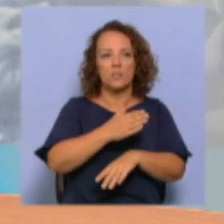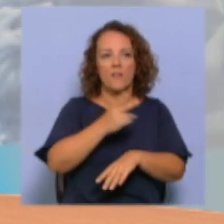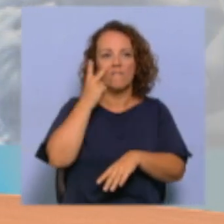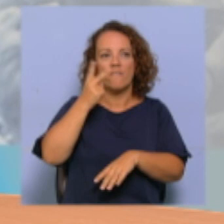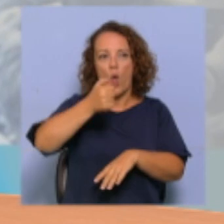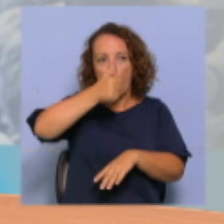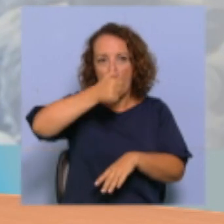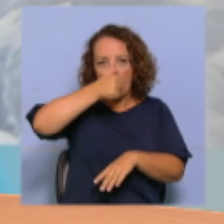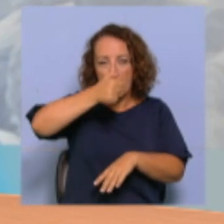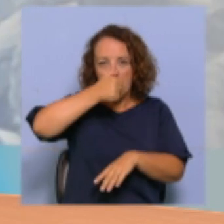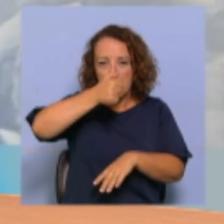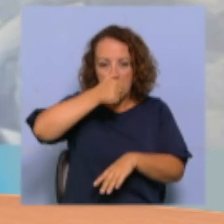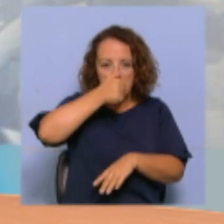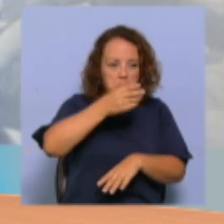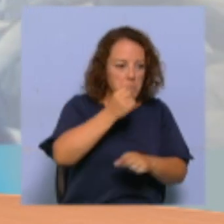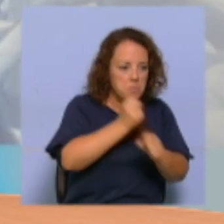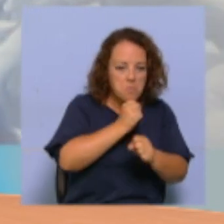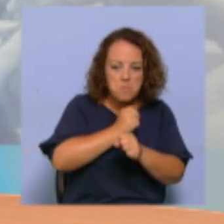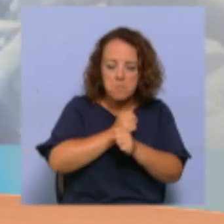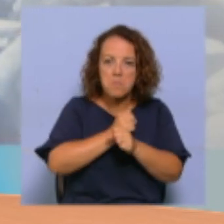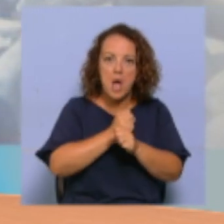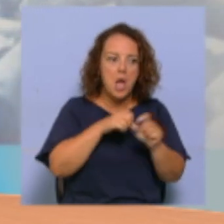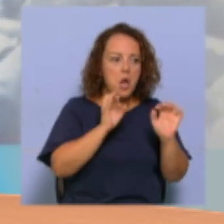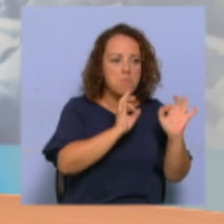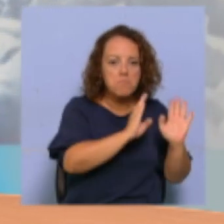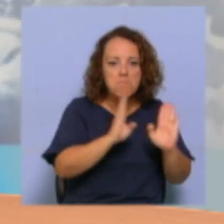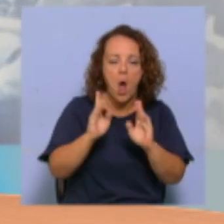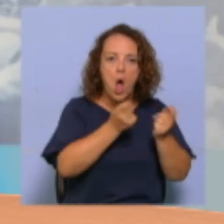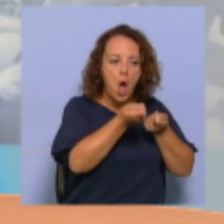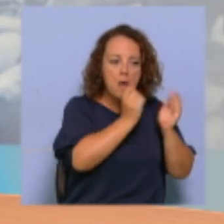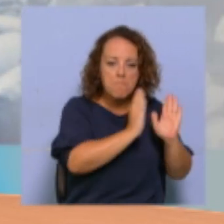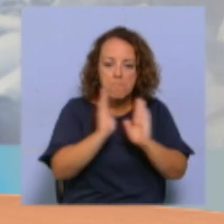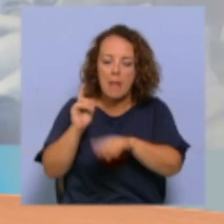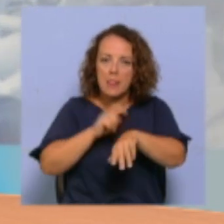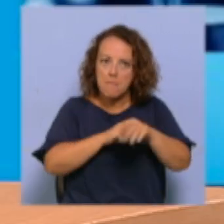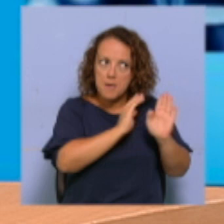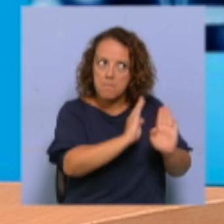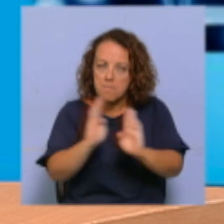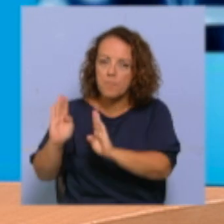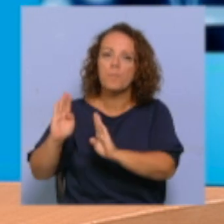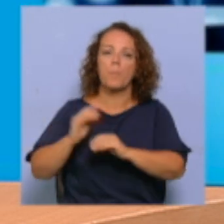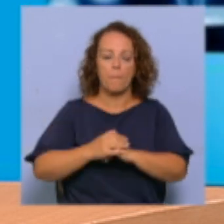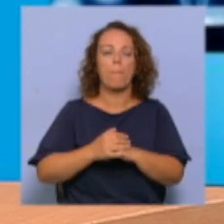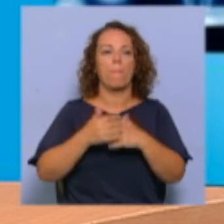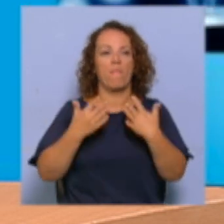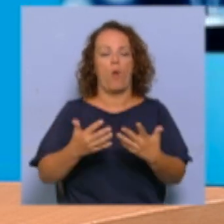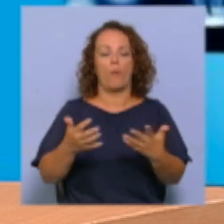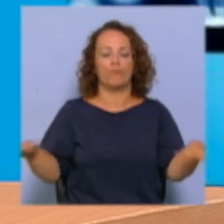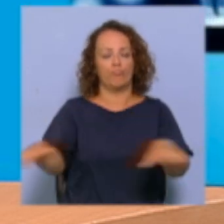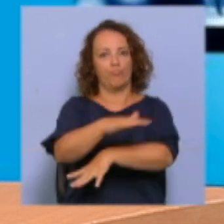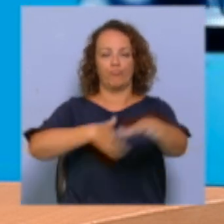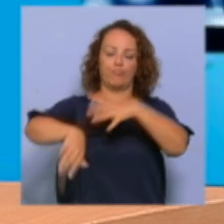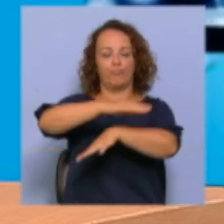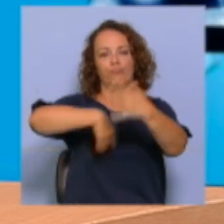os afazeres, tudo estava muito arrumado e organizado e temporizado. Isto foi uma grande